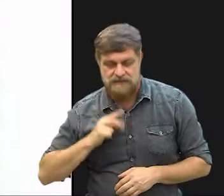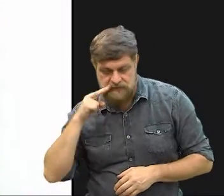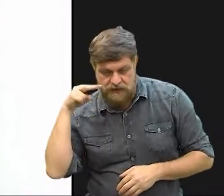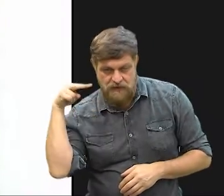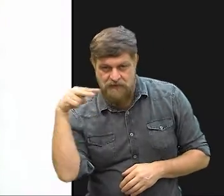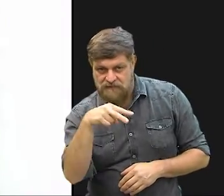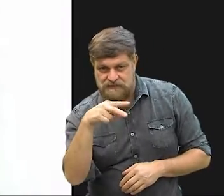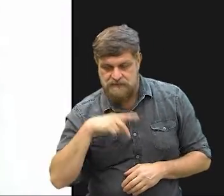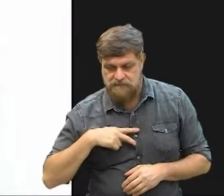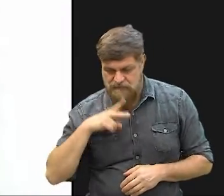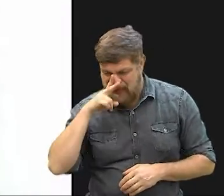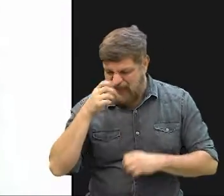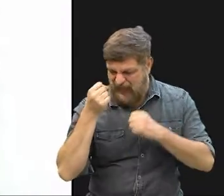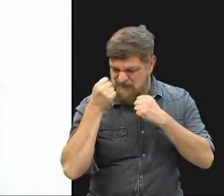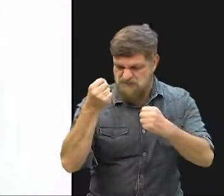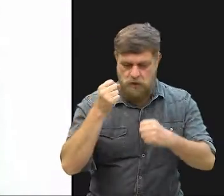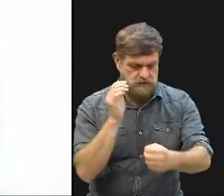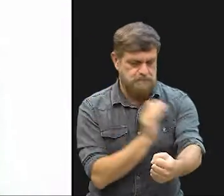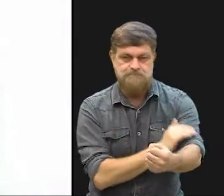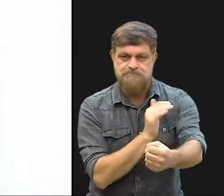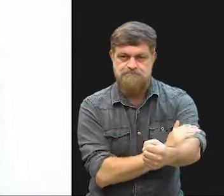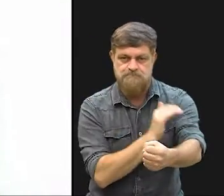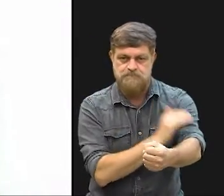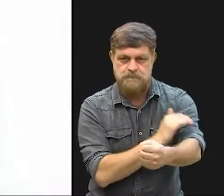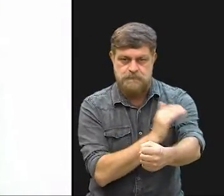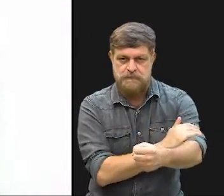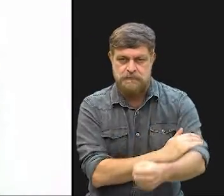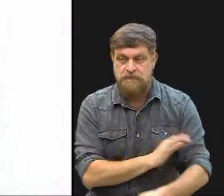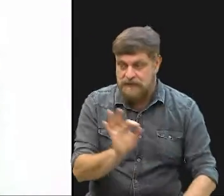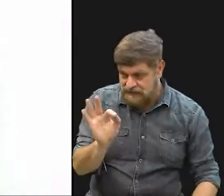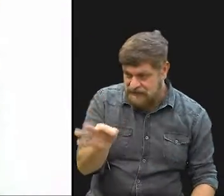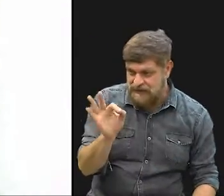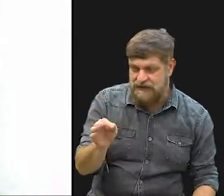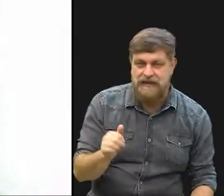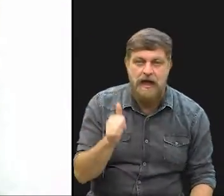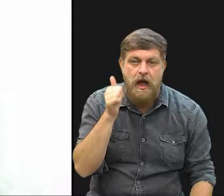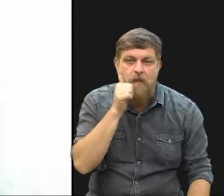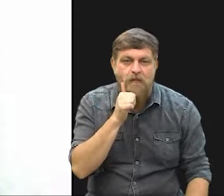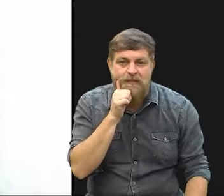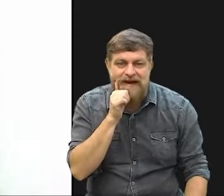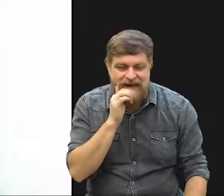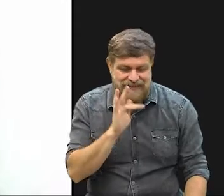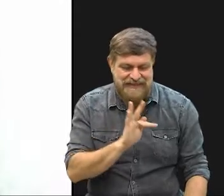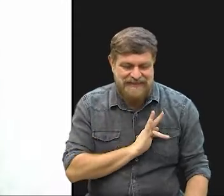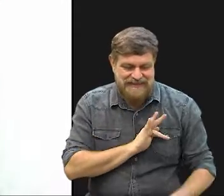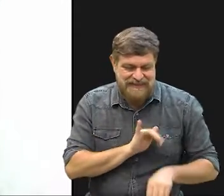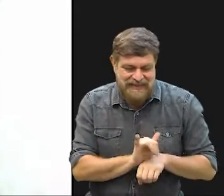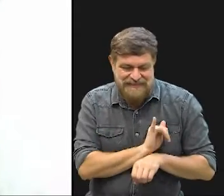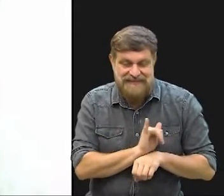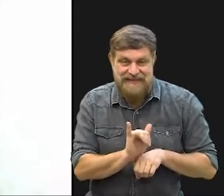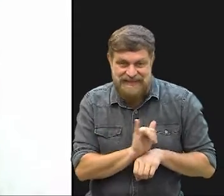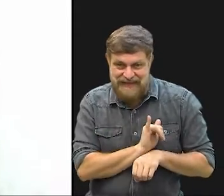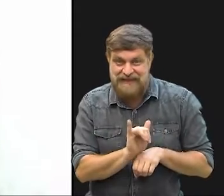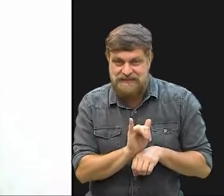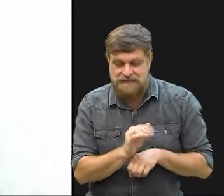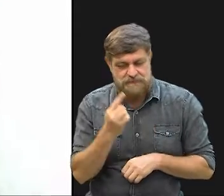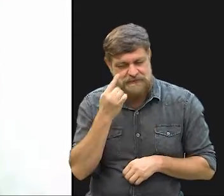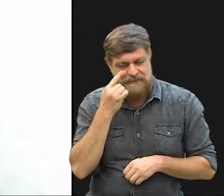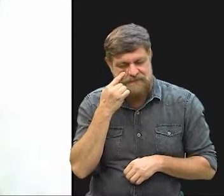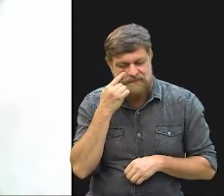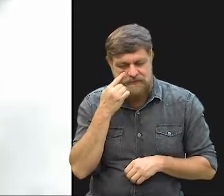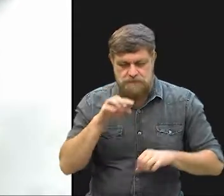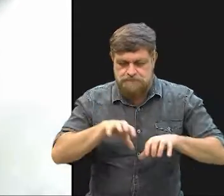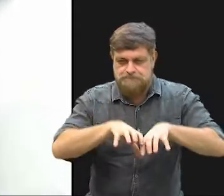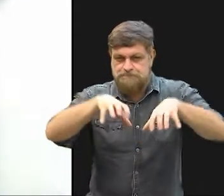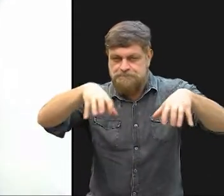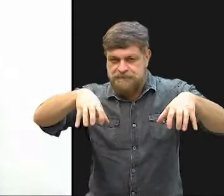rally. No feminino física. Você vê técnica. Exato. No feminino você vê técnica, você vê tática. Então, isso